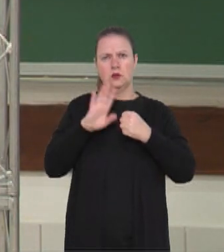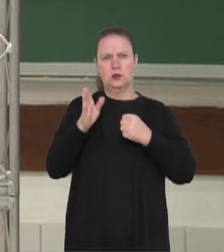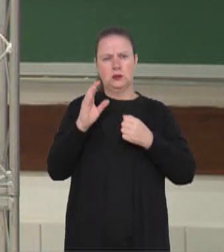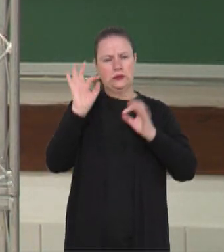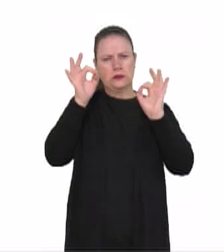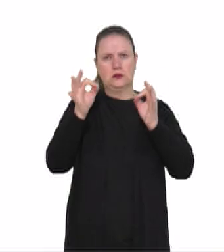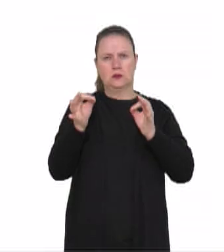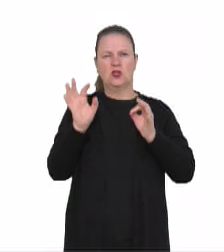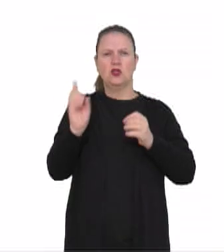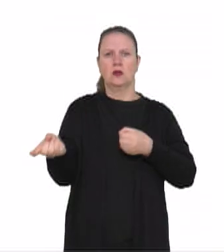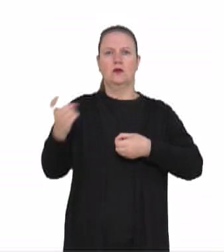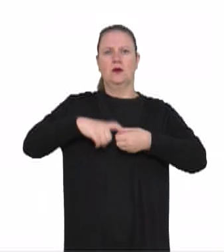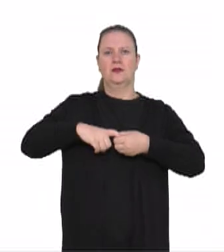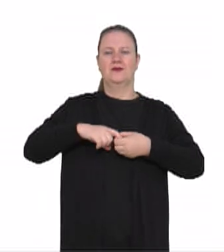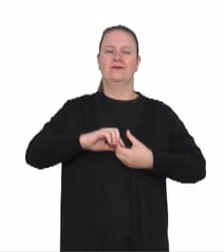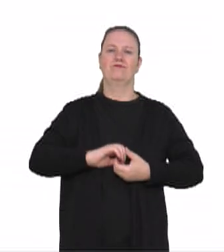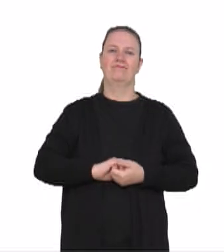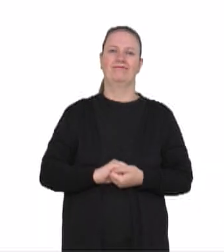que ficou.